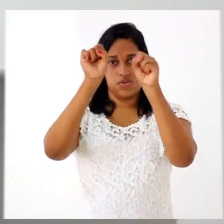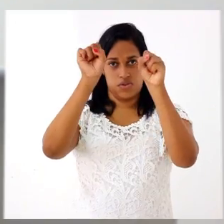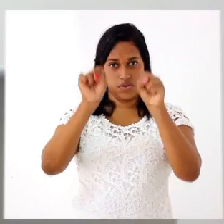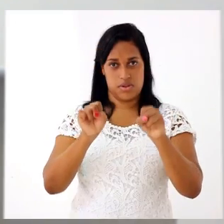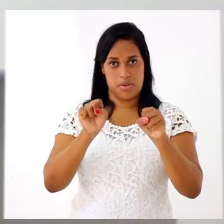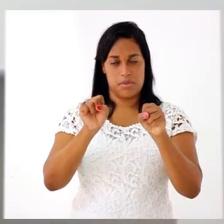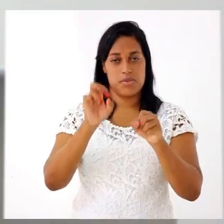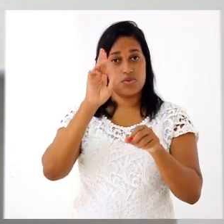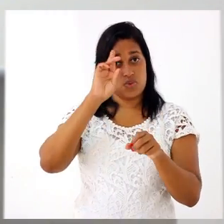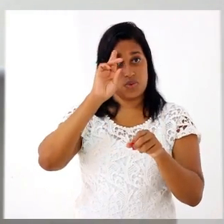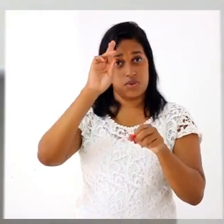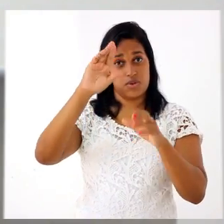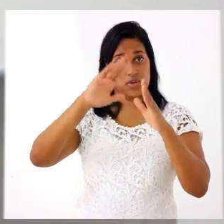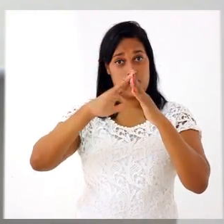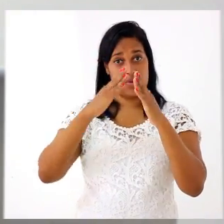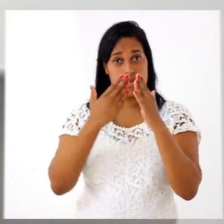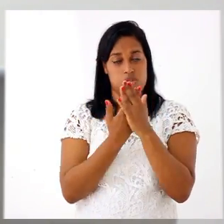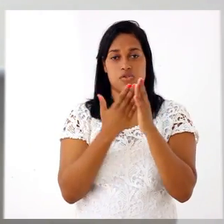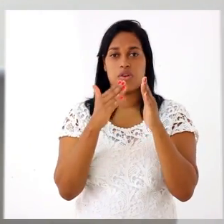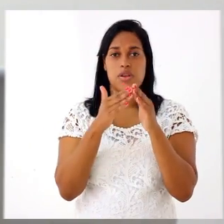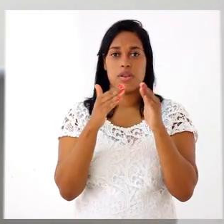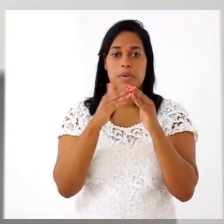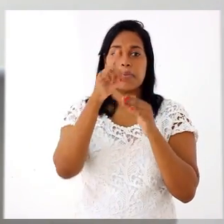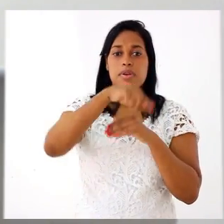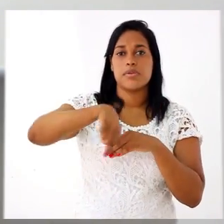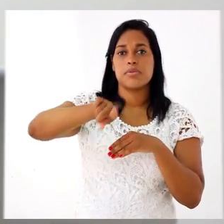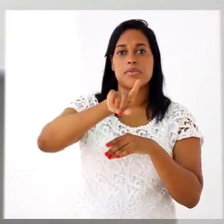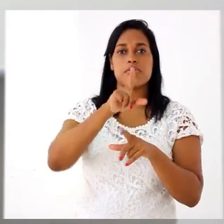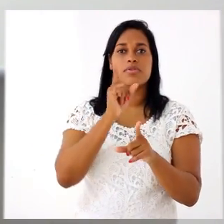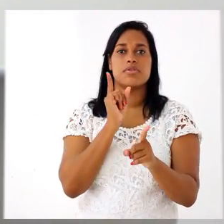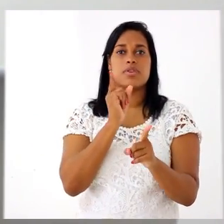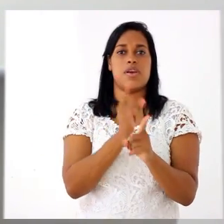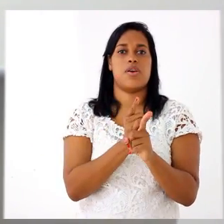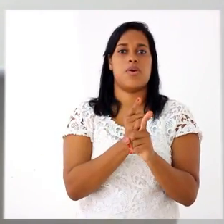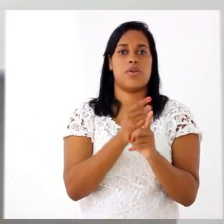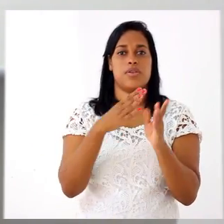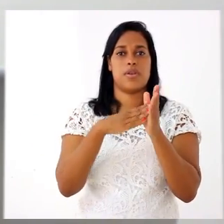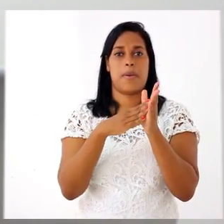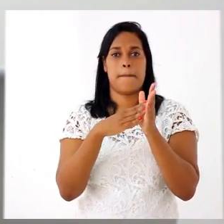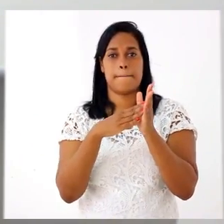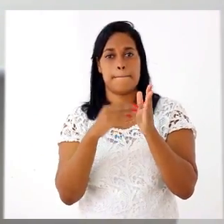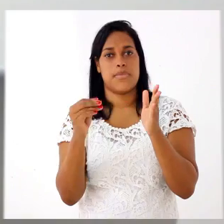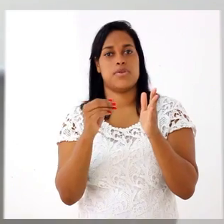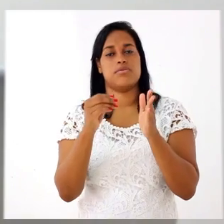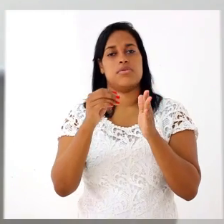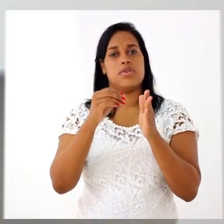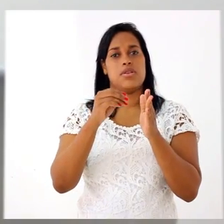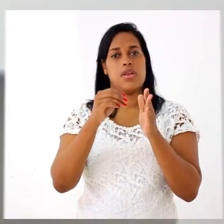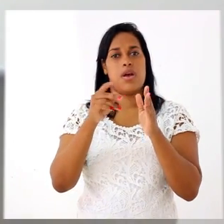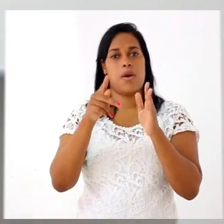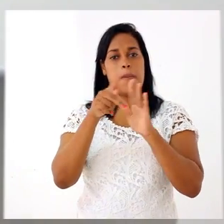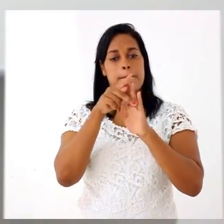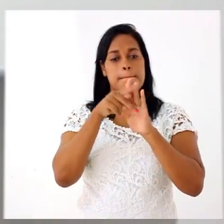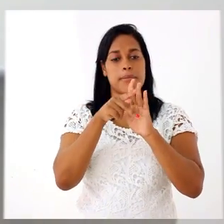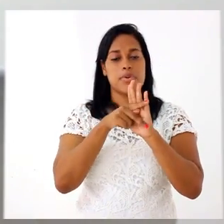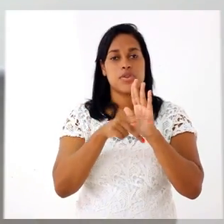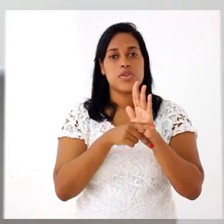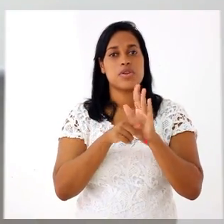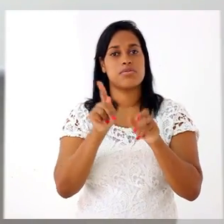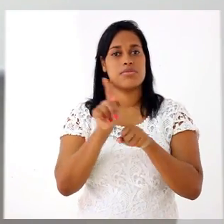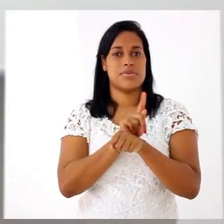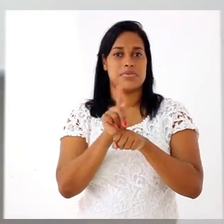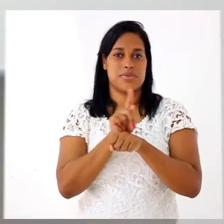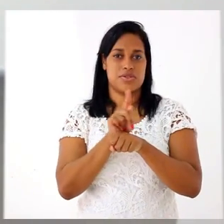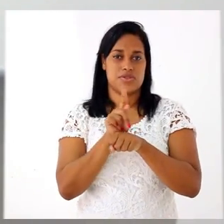um diretor de um colégio pede para você, lhe contrata para modelar, escrever um programa para gerenciar